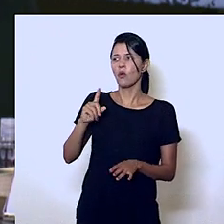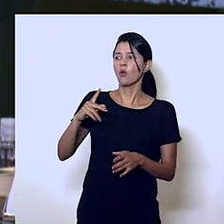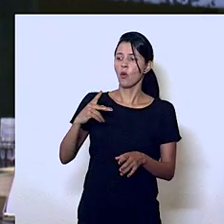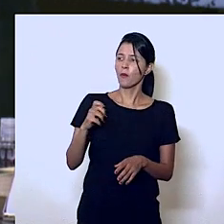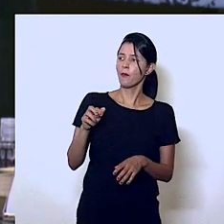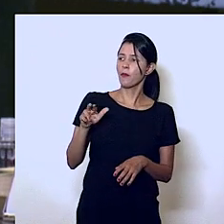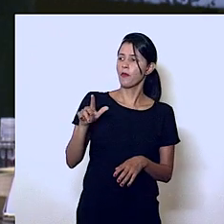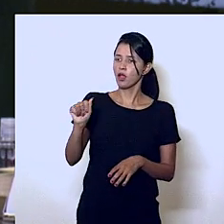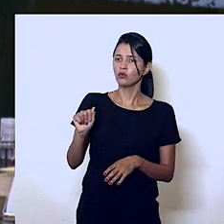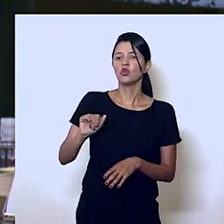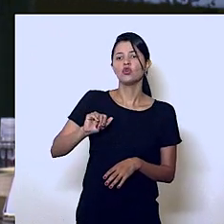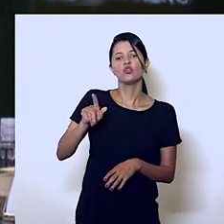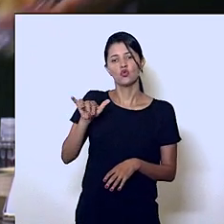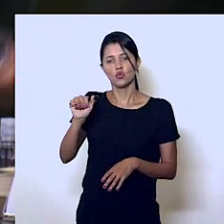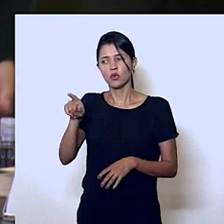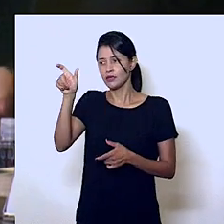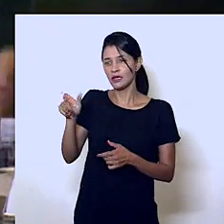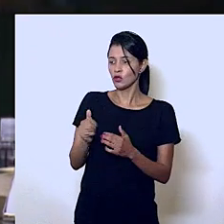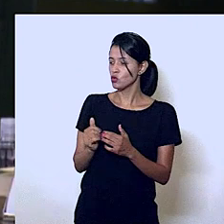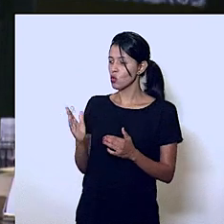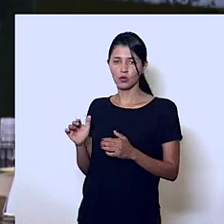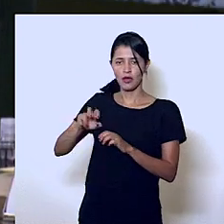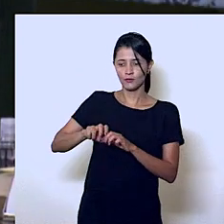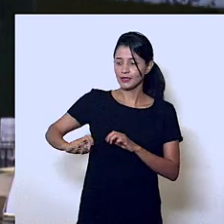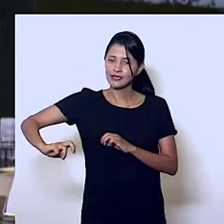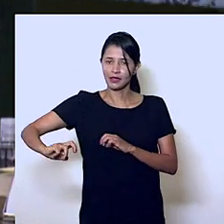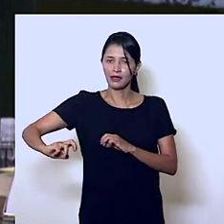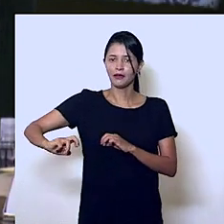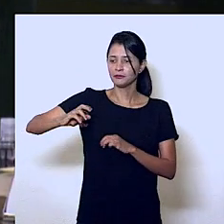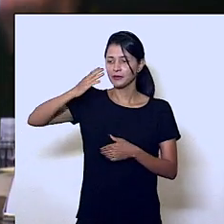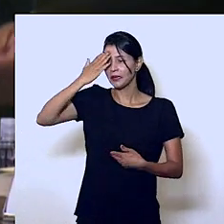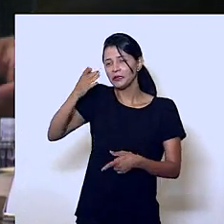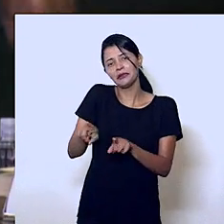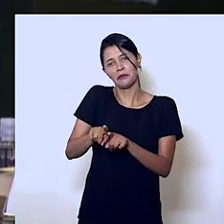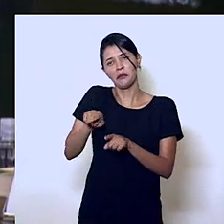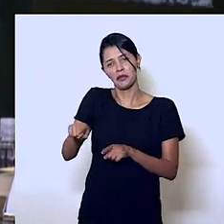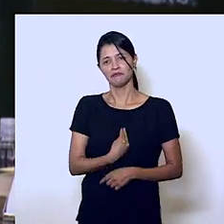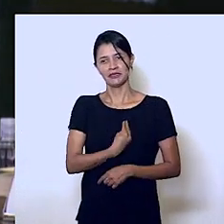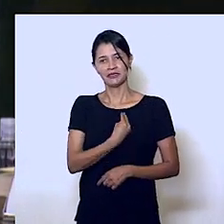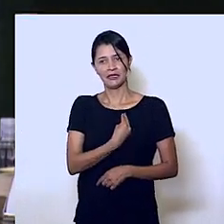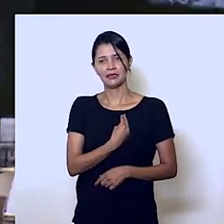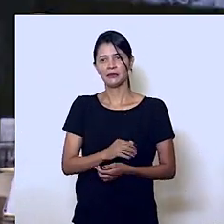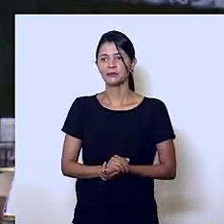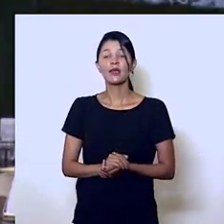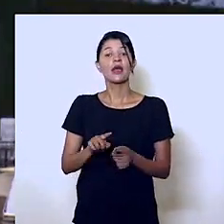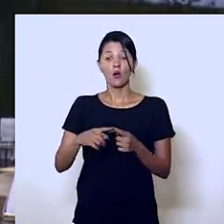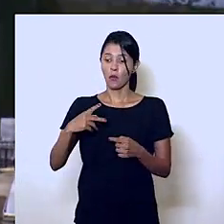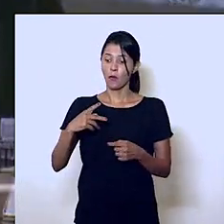nós também agradecer pela presença aqui. O Pedro Luiz também, que quando trabalhava no